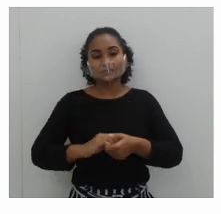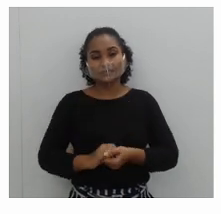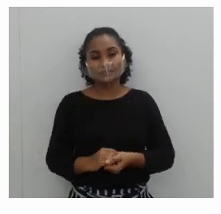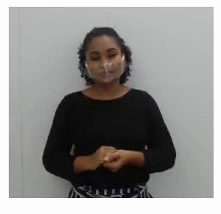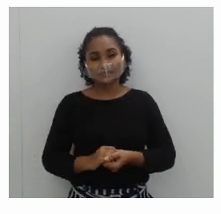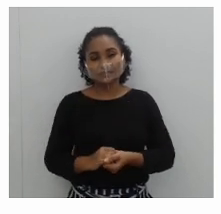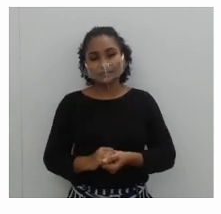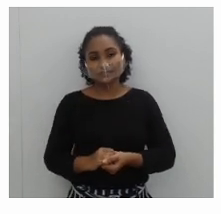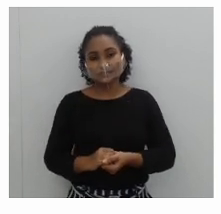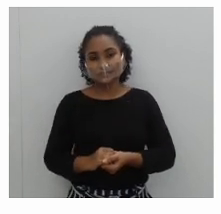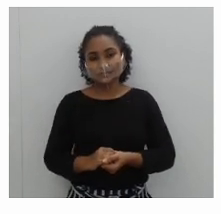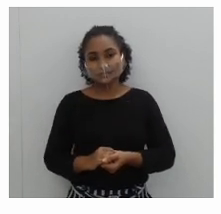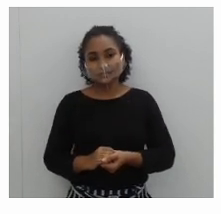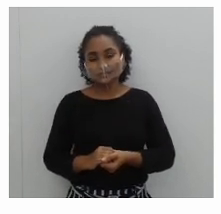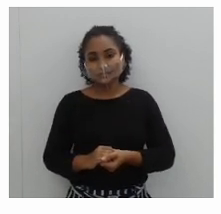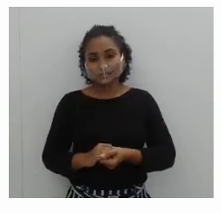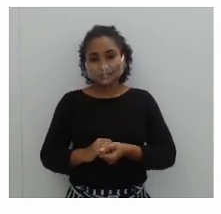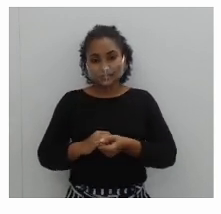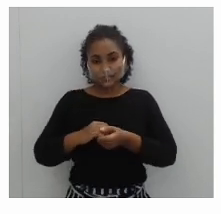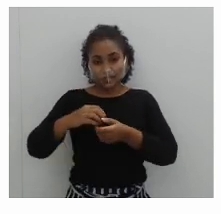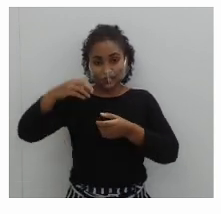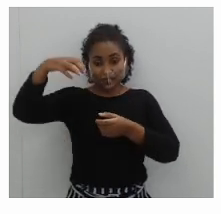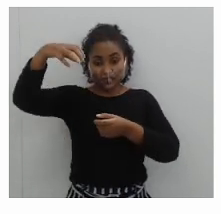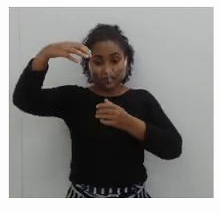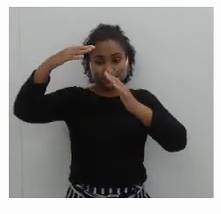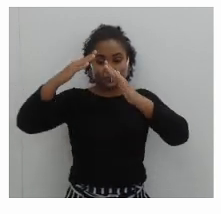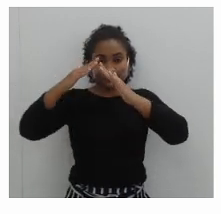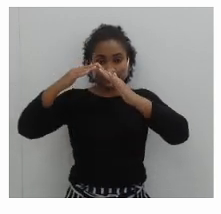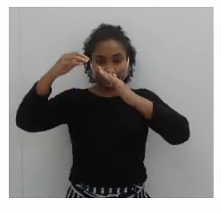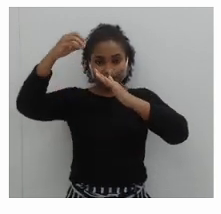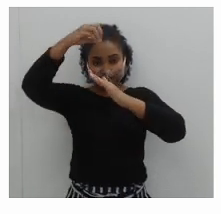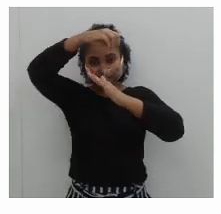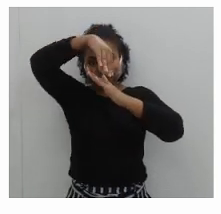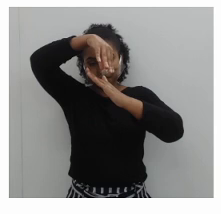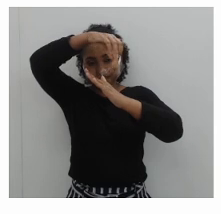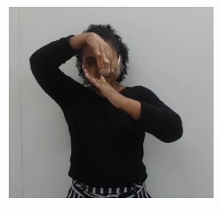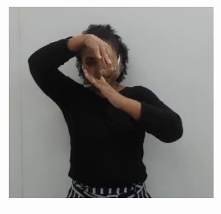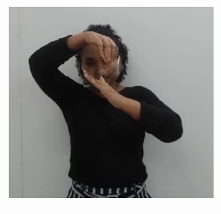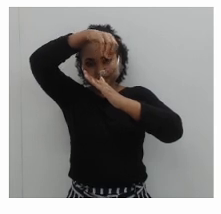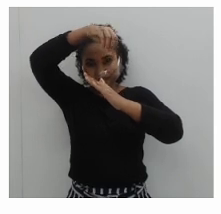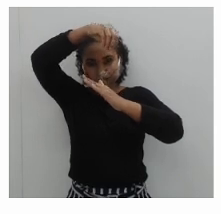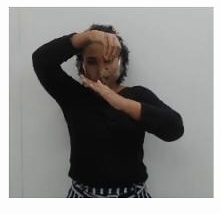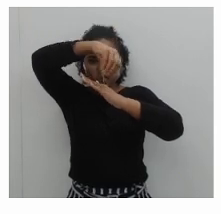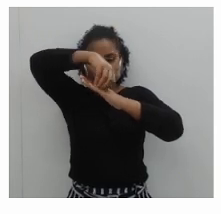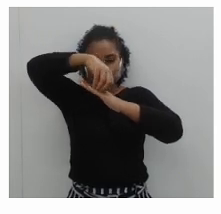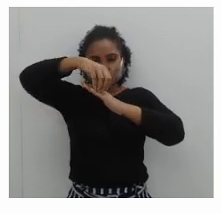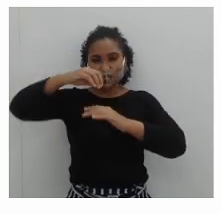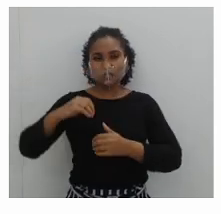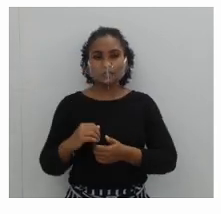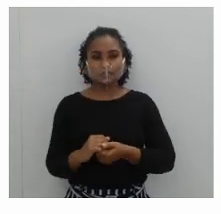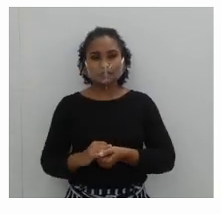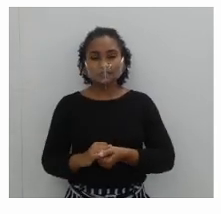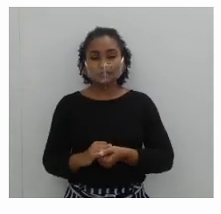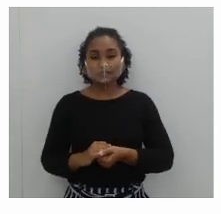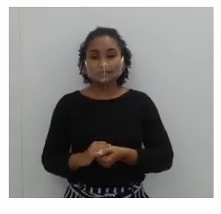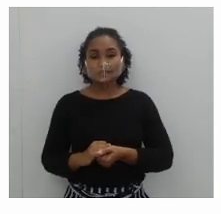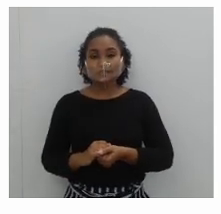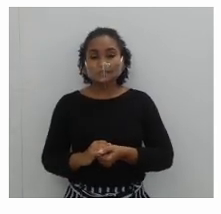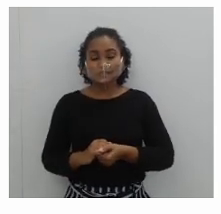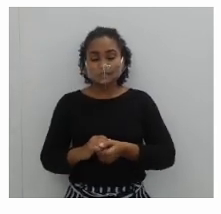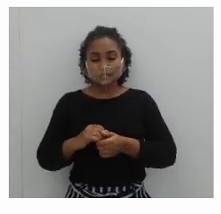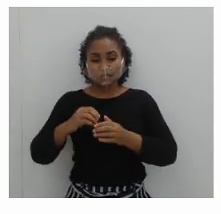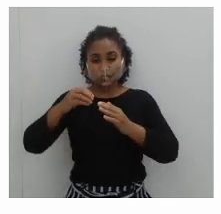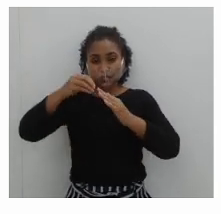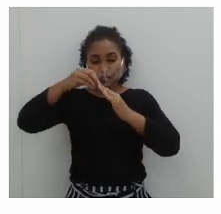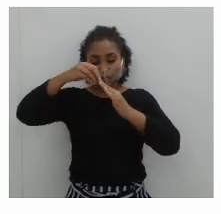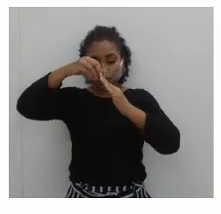onde no meio do teto da casa temos um furo. E o furo vai do teto